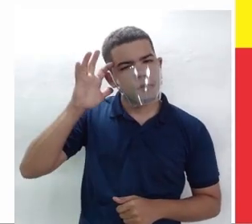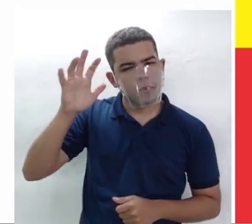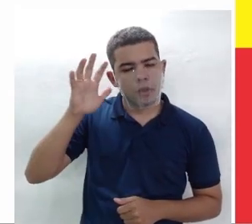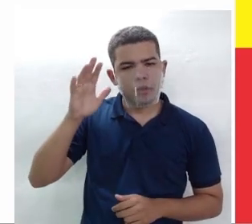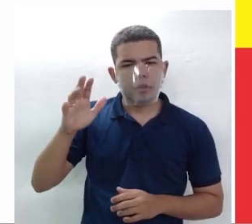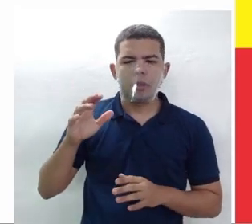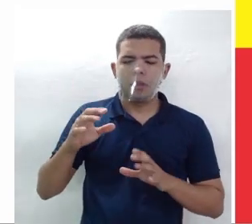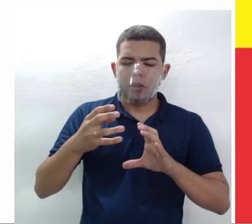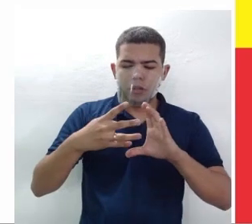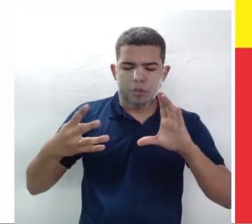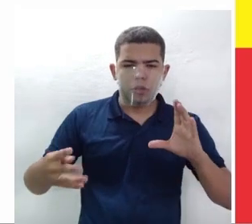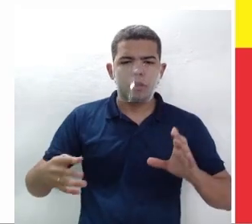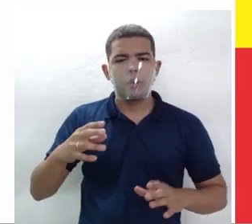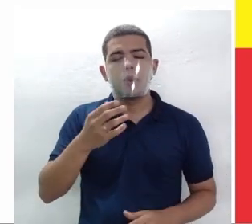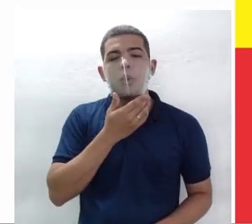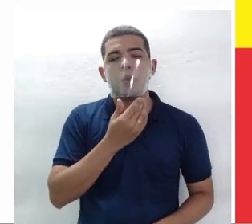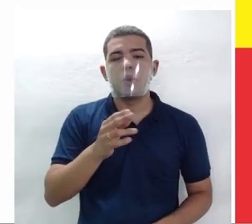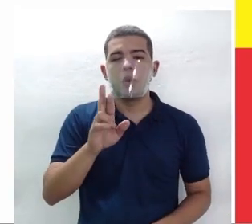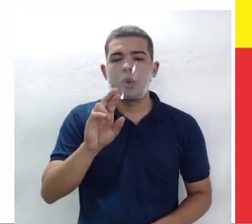ele fundamentou em